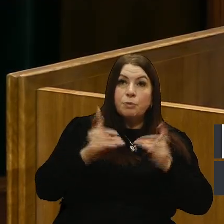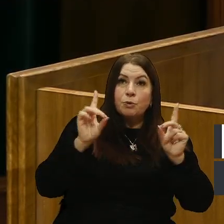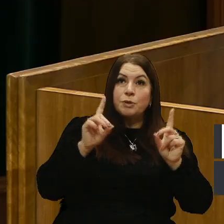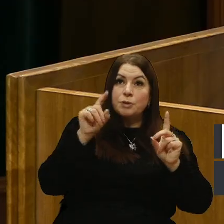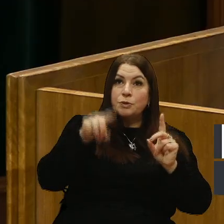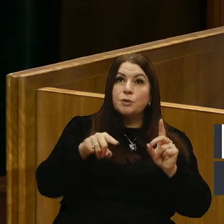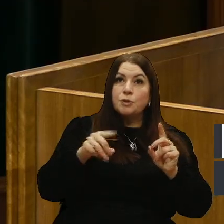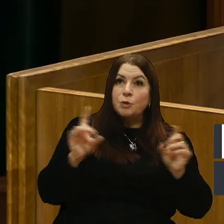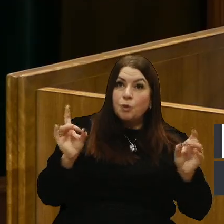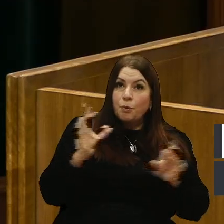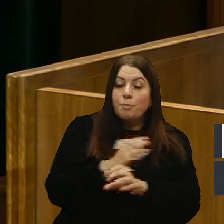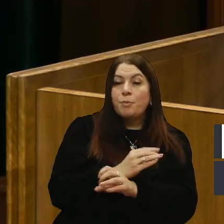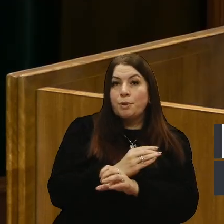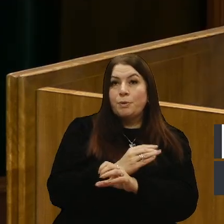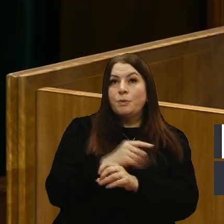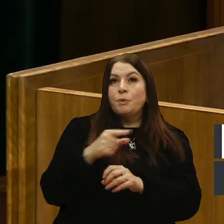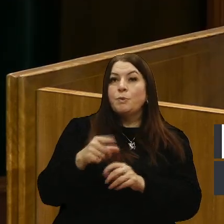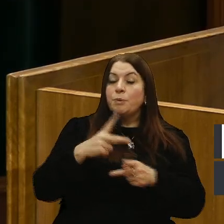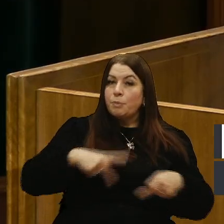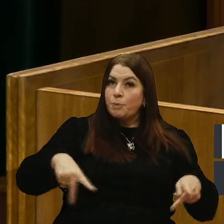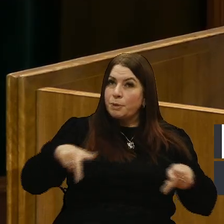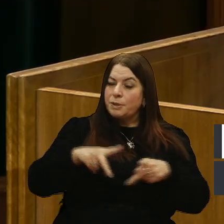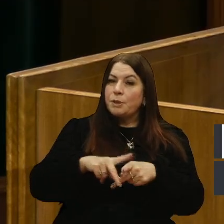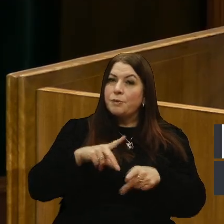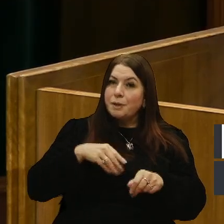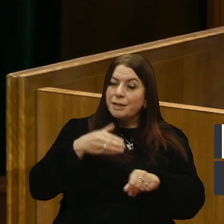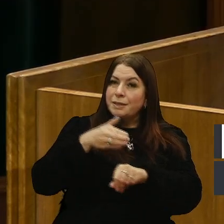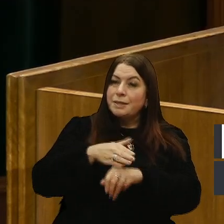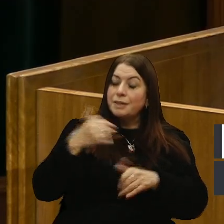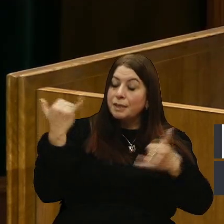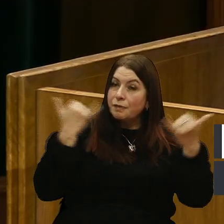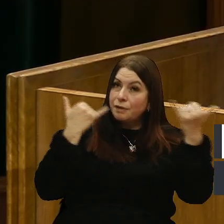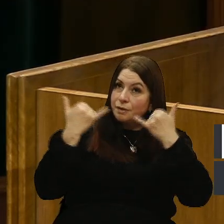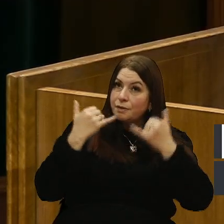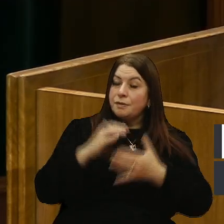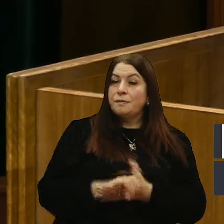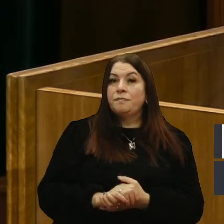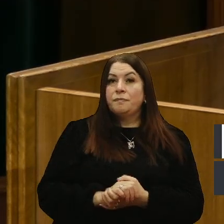é plena quando a população tem acesso à informação.